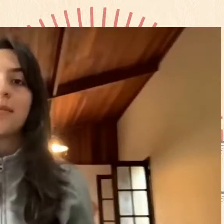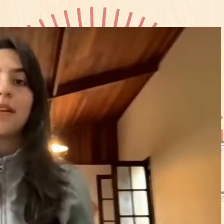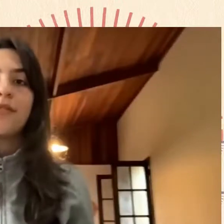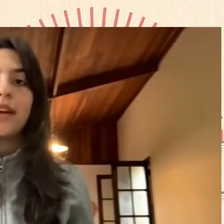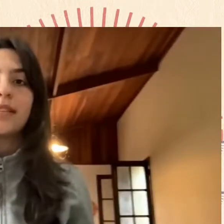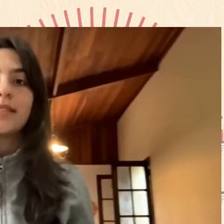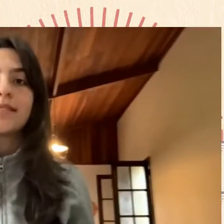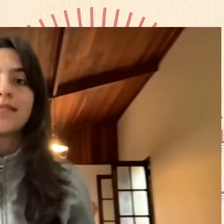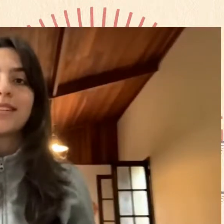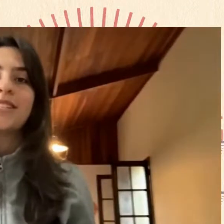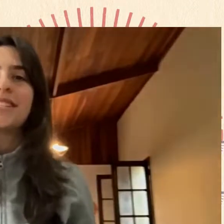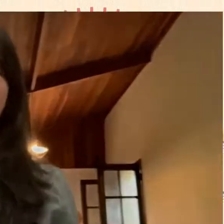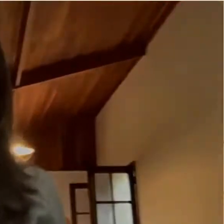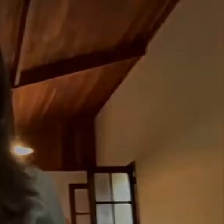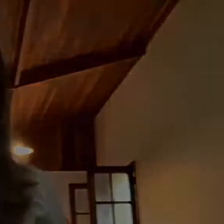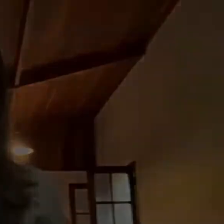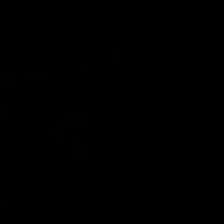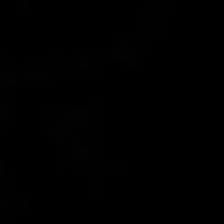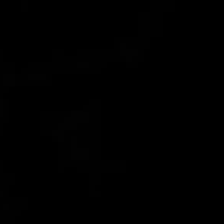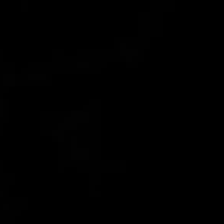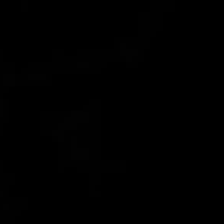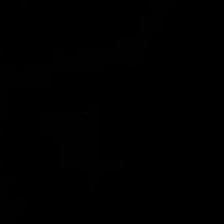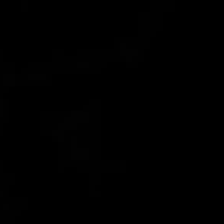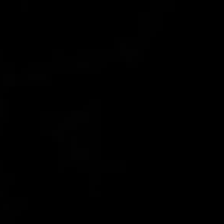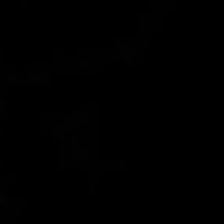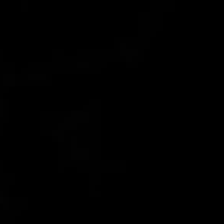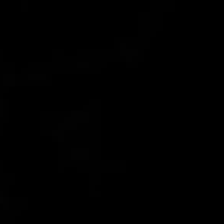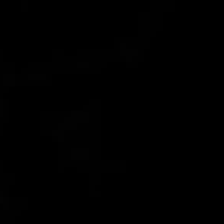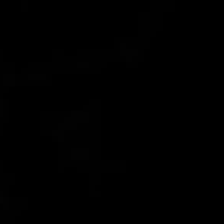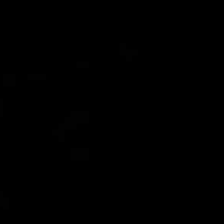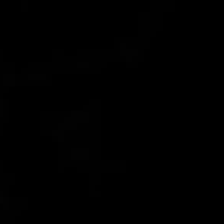de serem perfeitas e de serem breves.